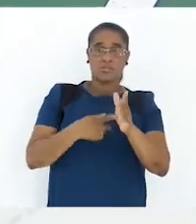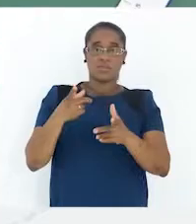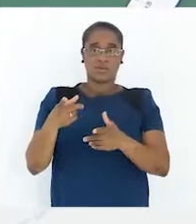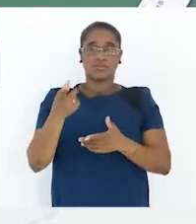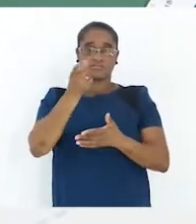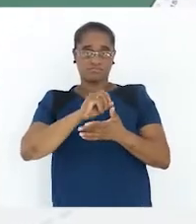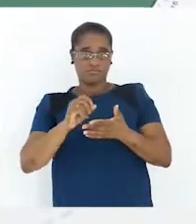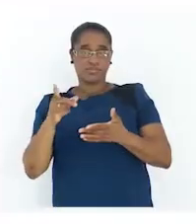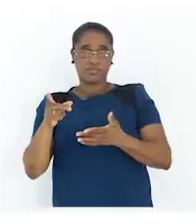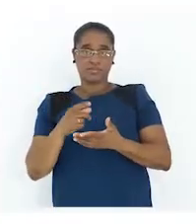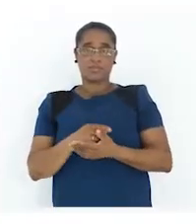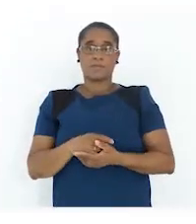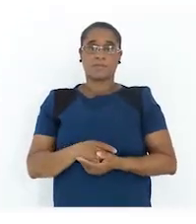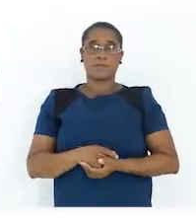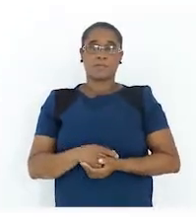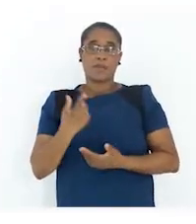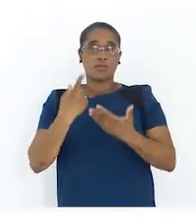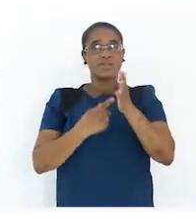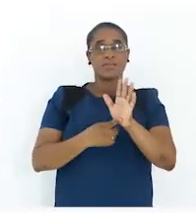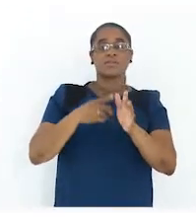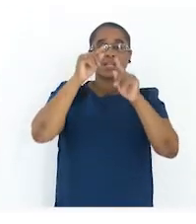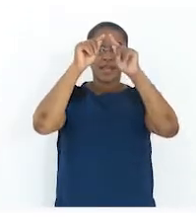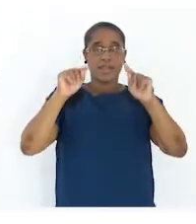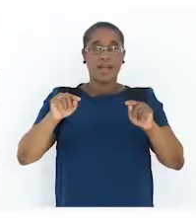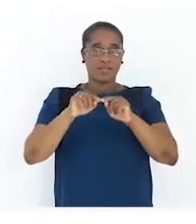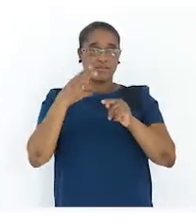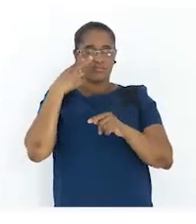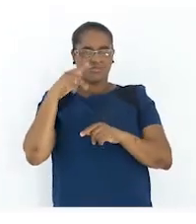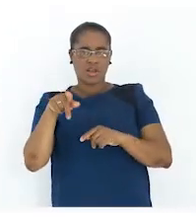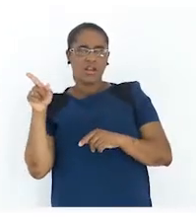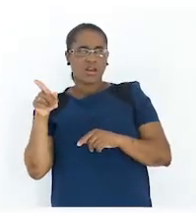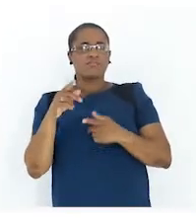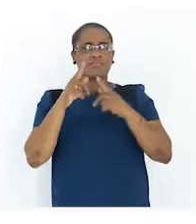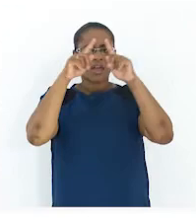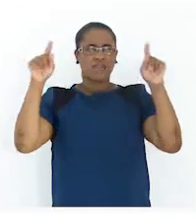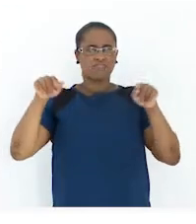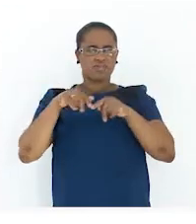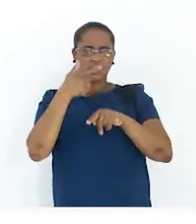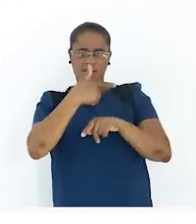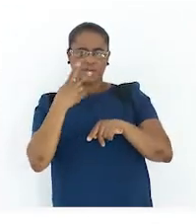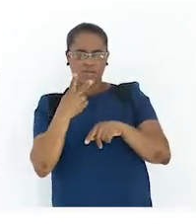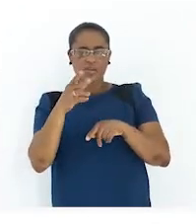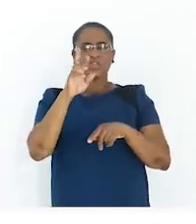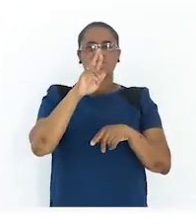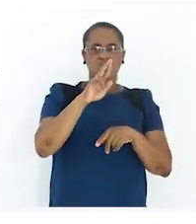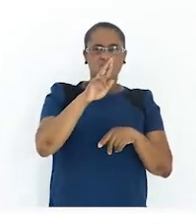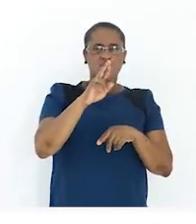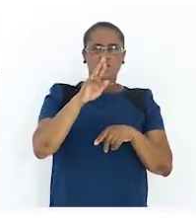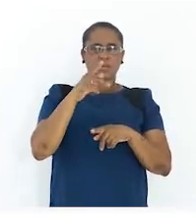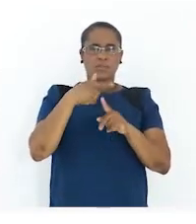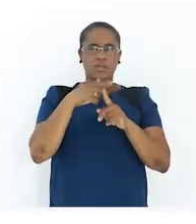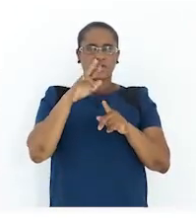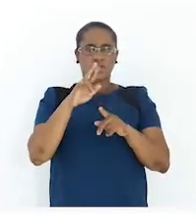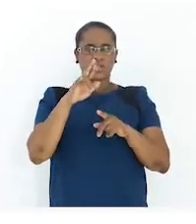um exemplo de delta. Vamos ter x² mais x,